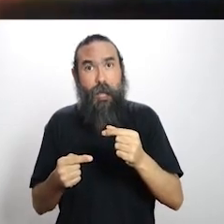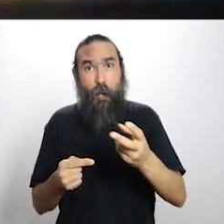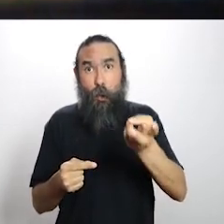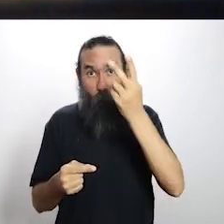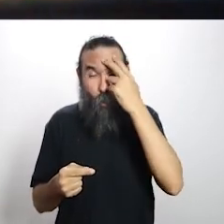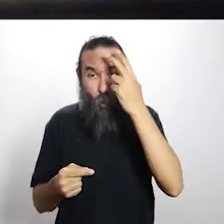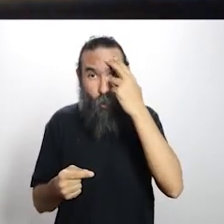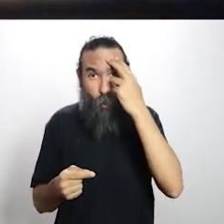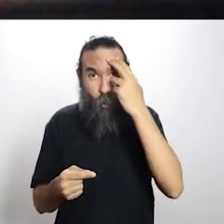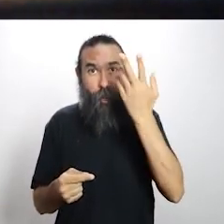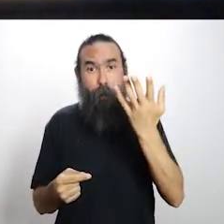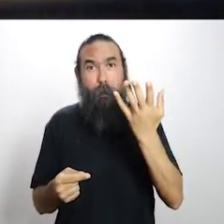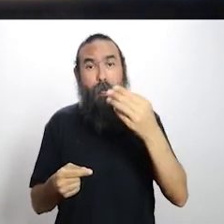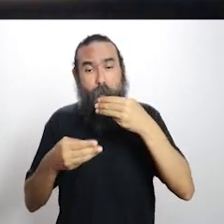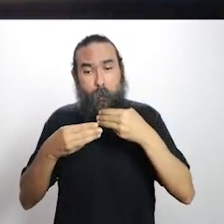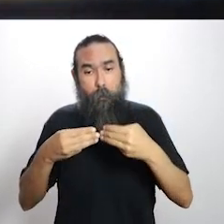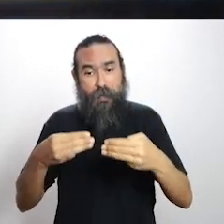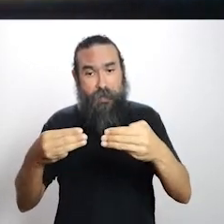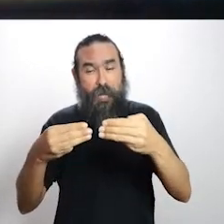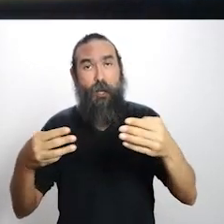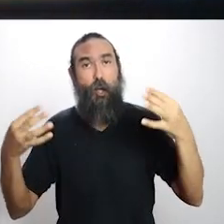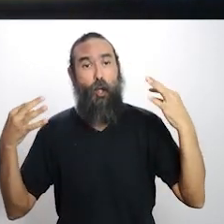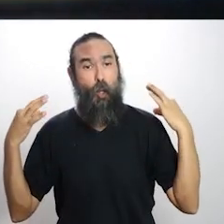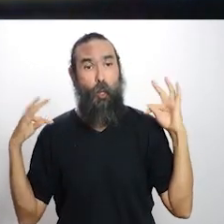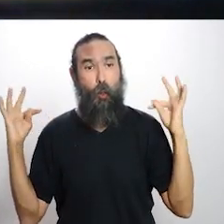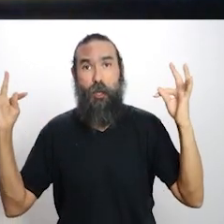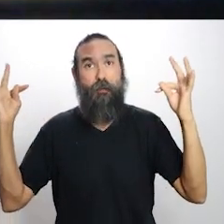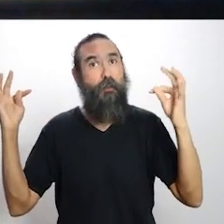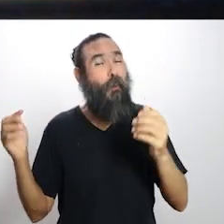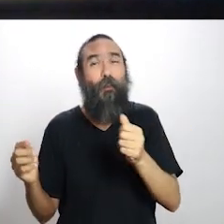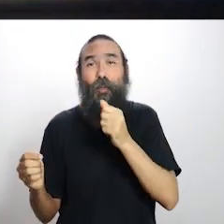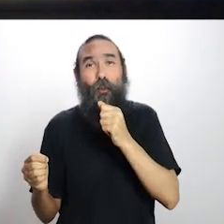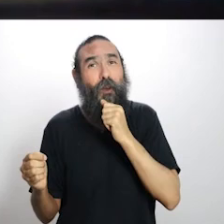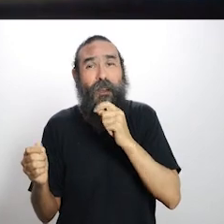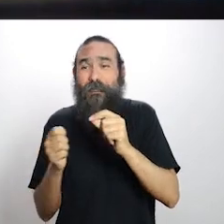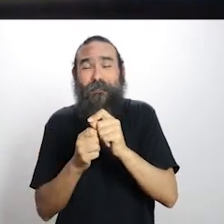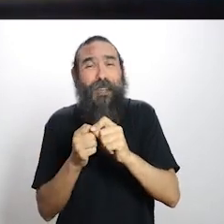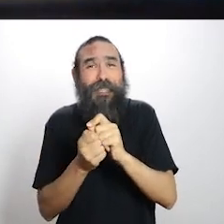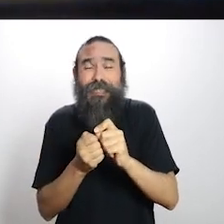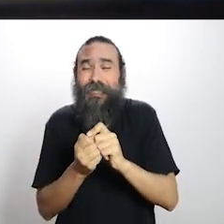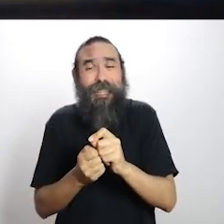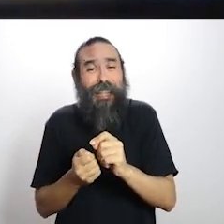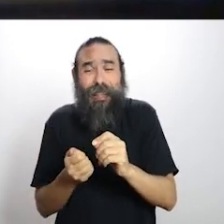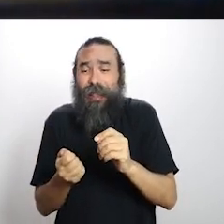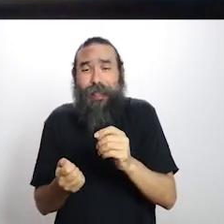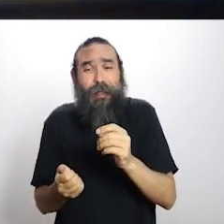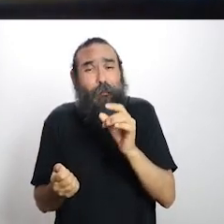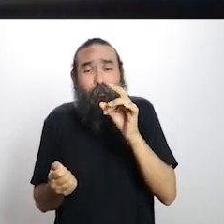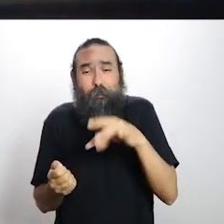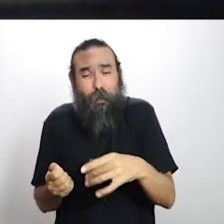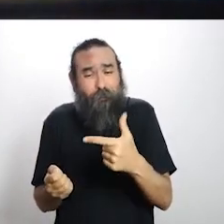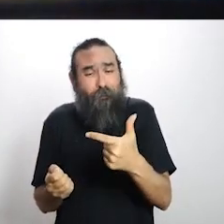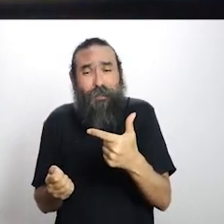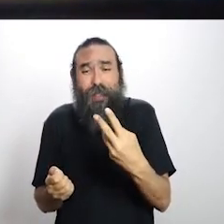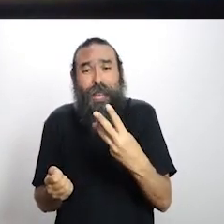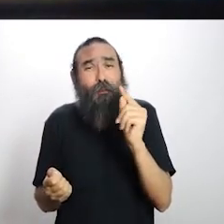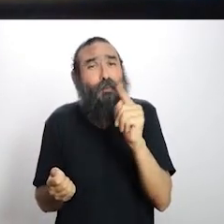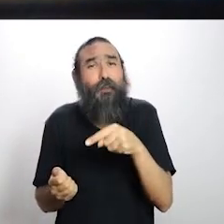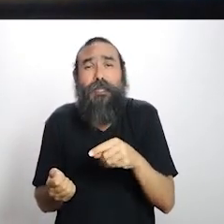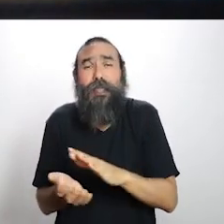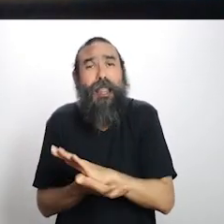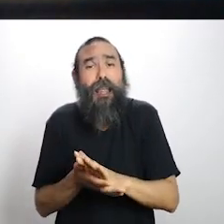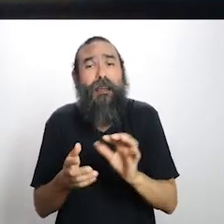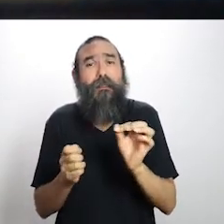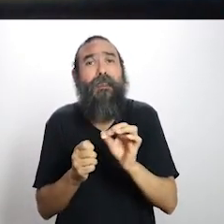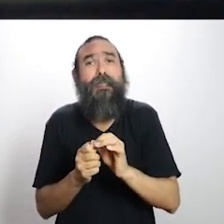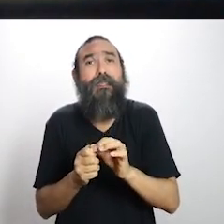né, entre Cidadania e Turismo, não havia executado nem 23% dos recursos destinados aos programas da